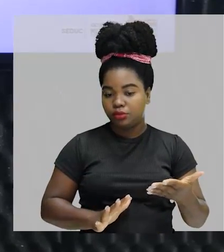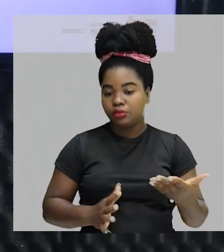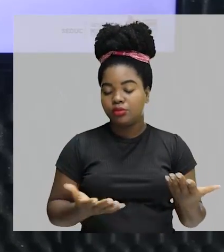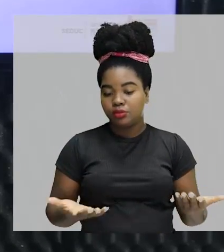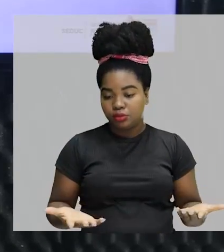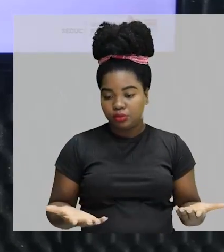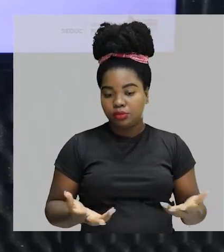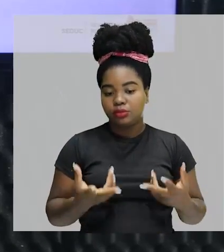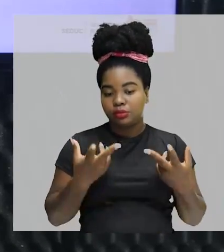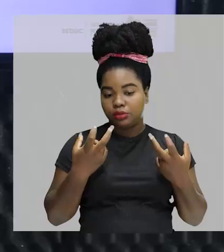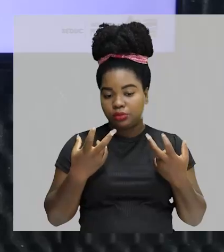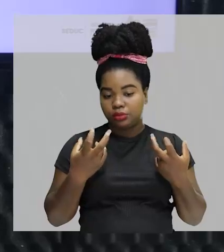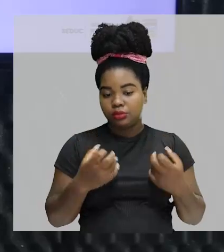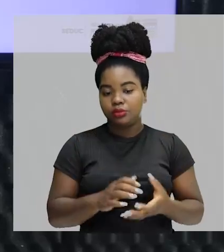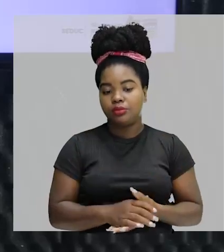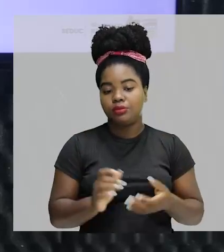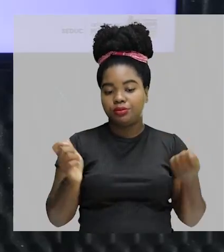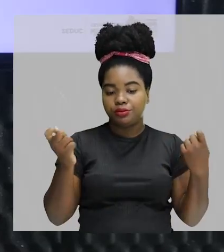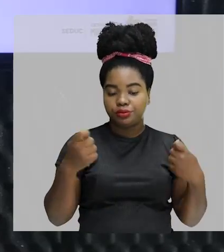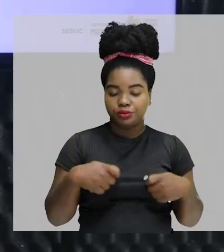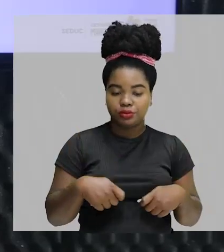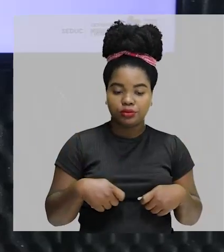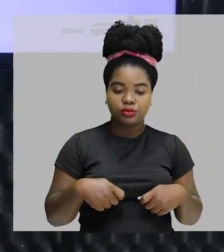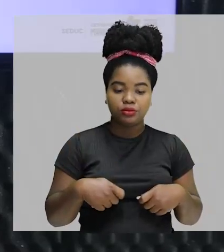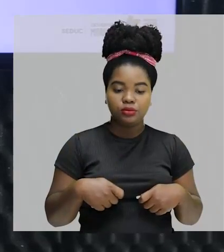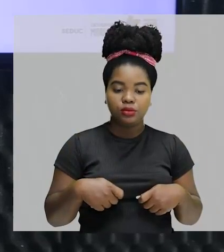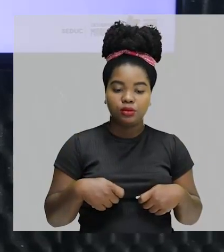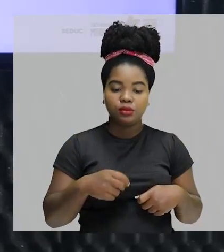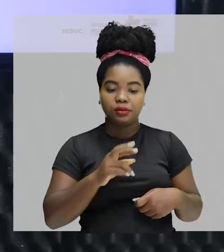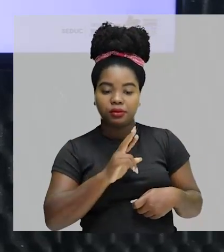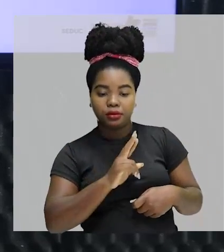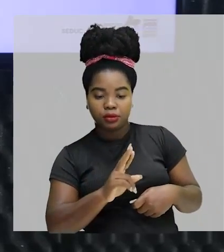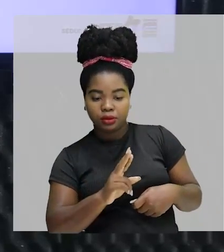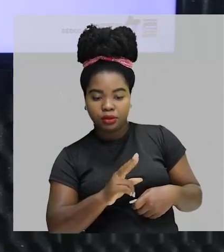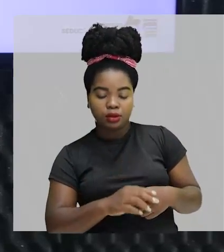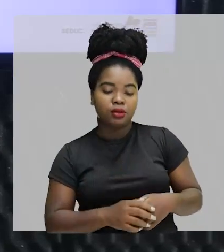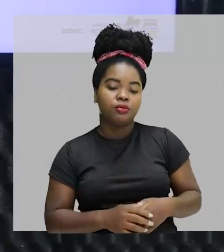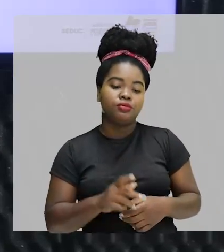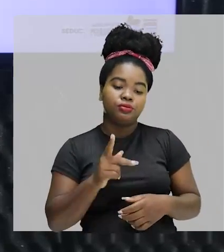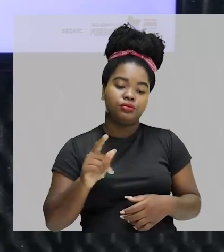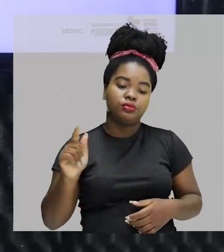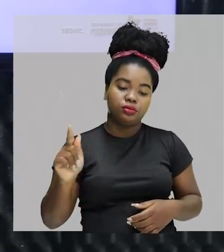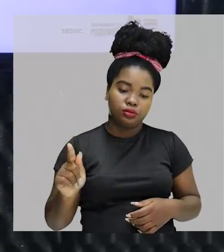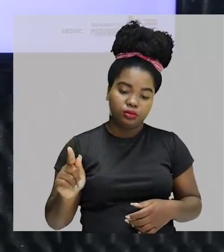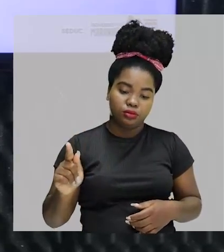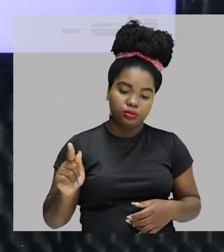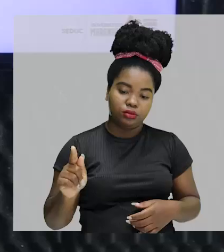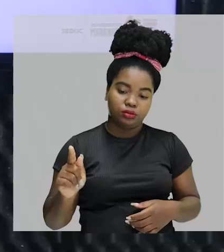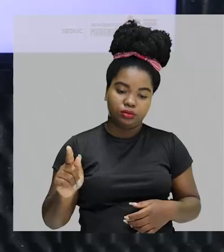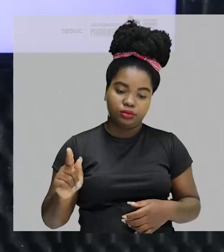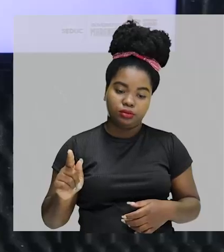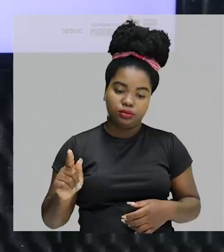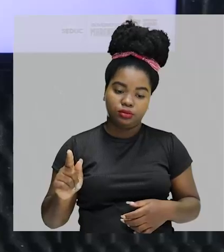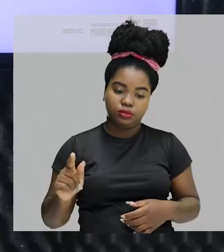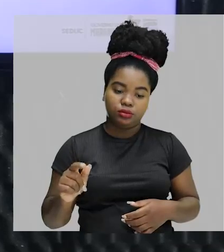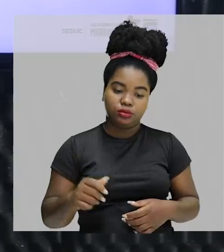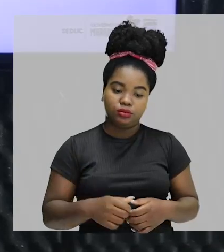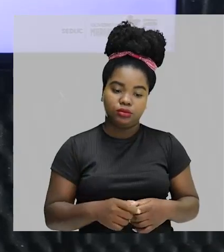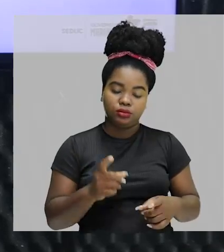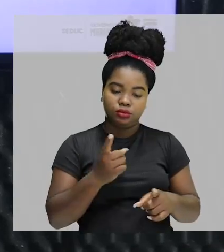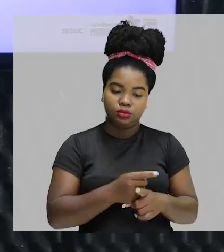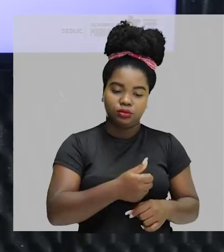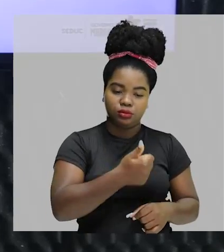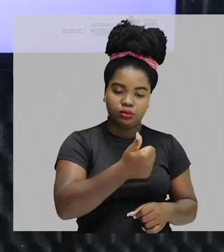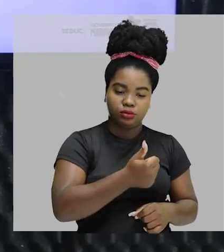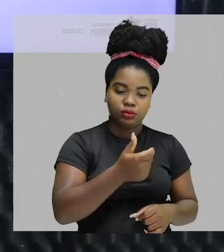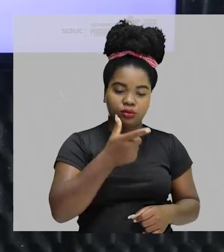resolver, percebi que posso resolver através da PG. Identifiquei o primeiro termo,